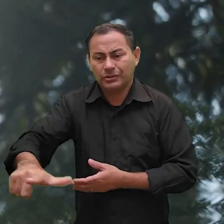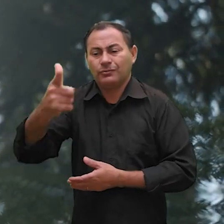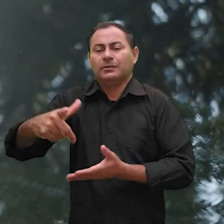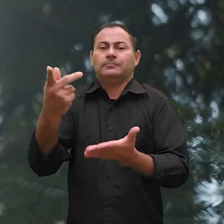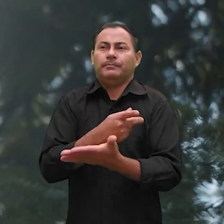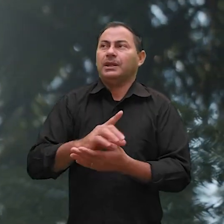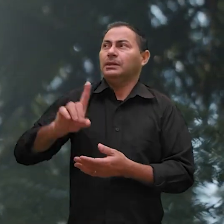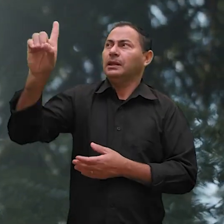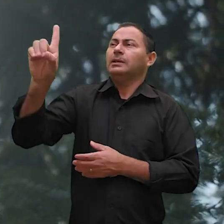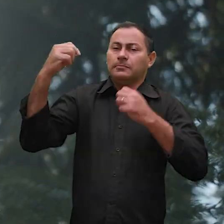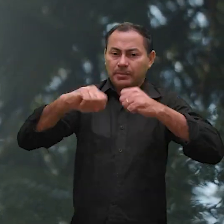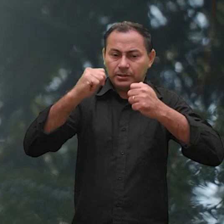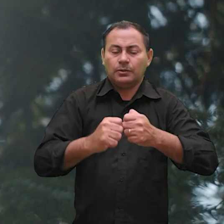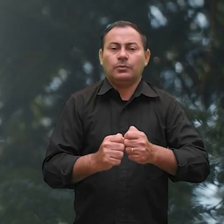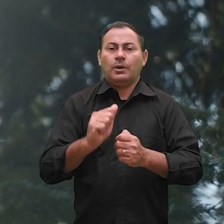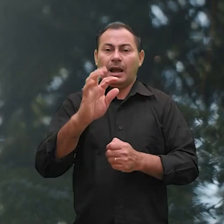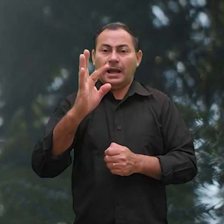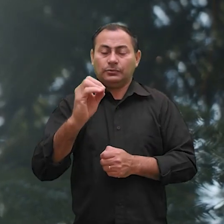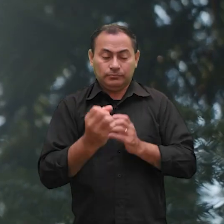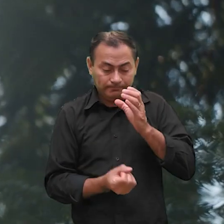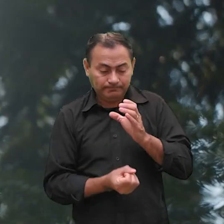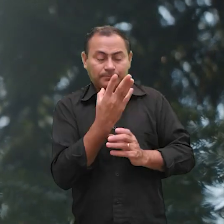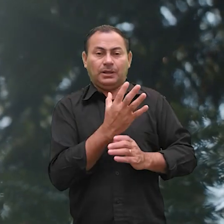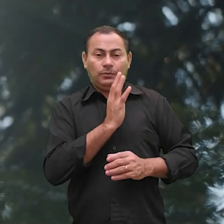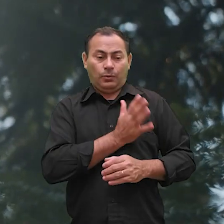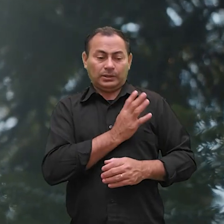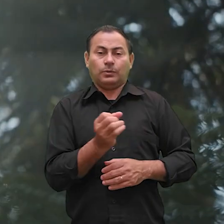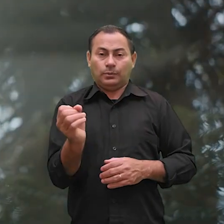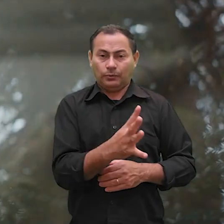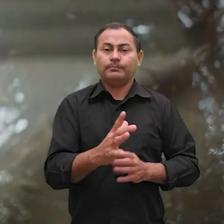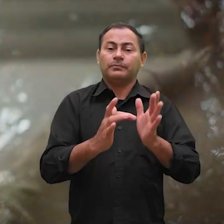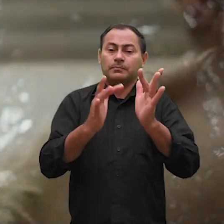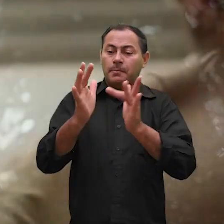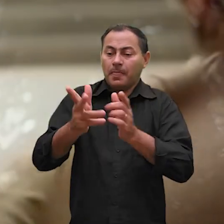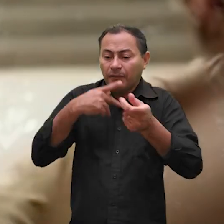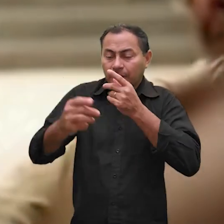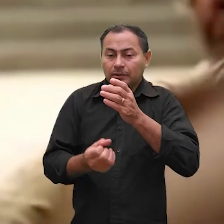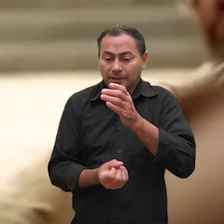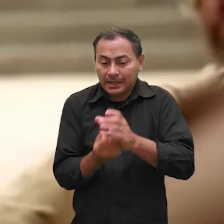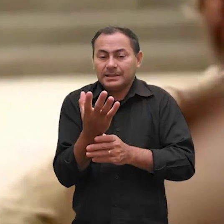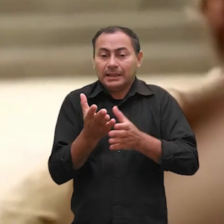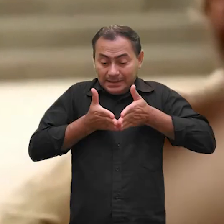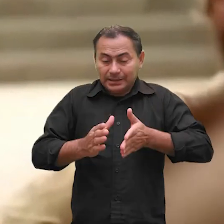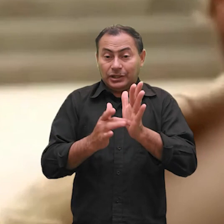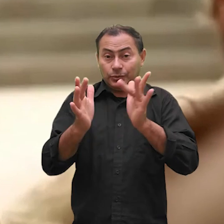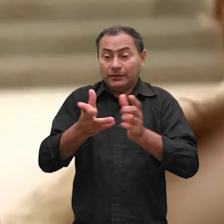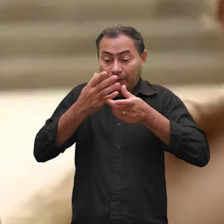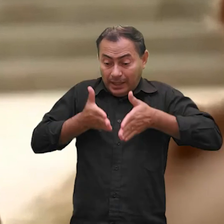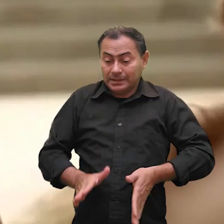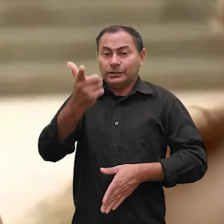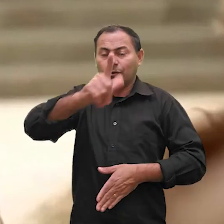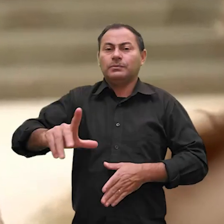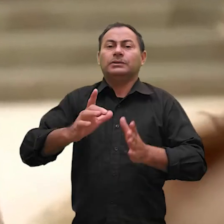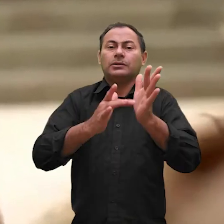de novo. Deus, eu preciso de um ato de criação. Quando Jesus falou sobre o nascer de novo, ele disse: